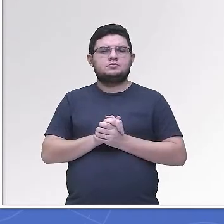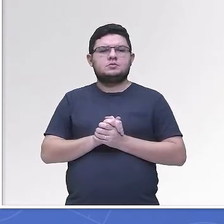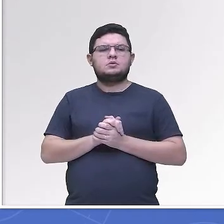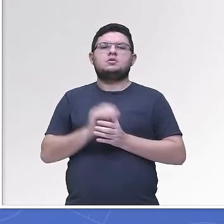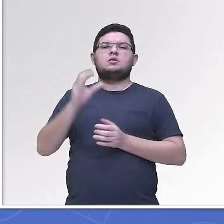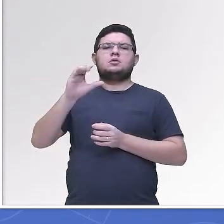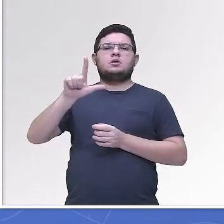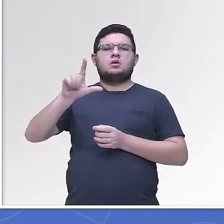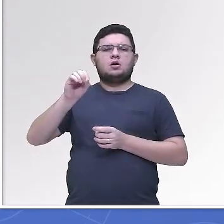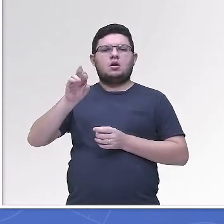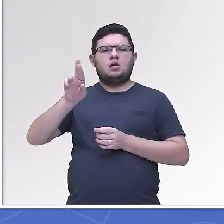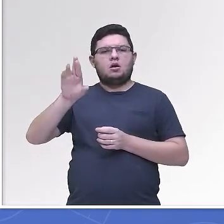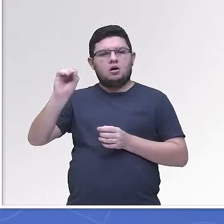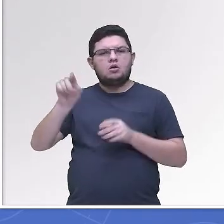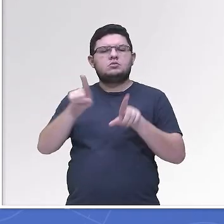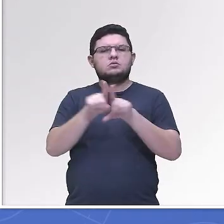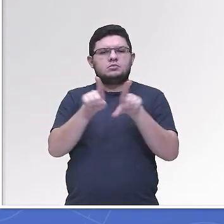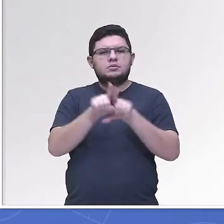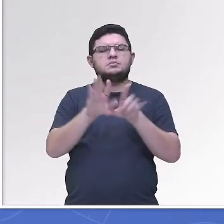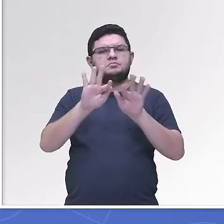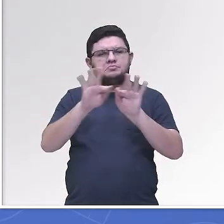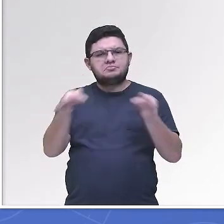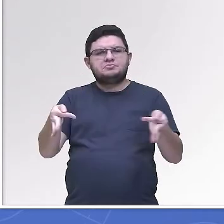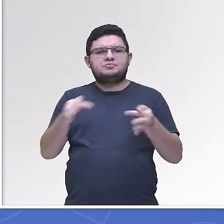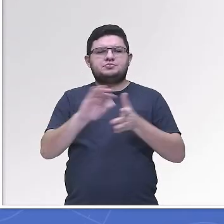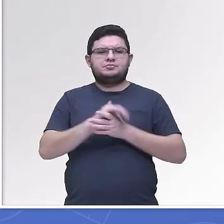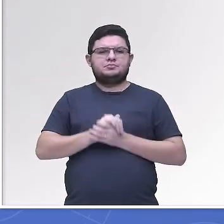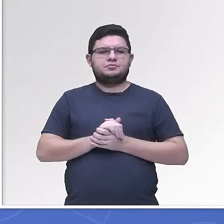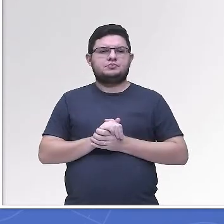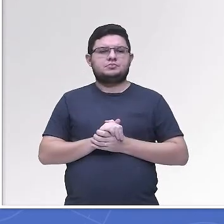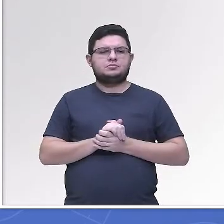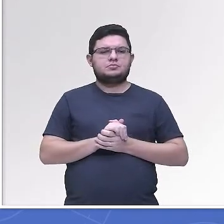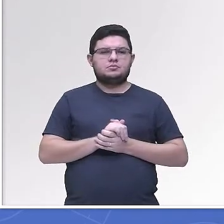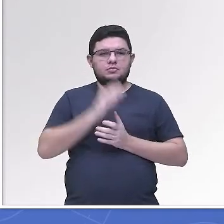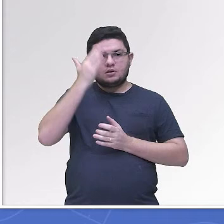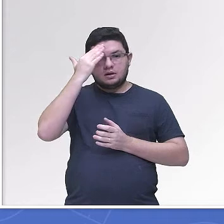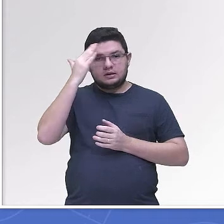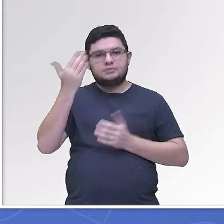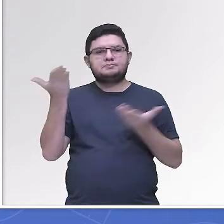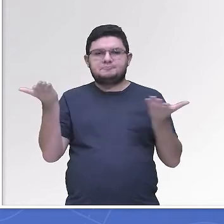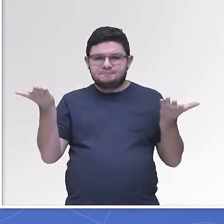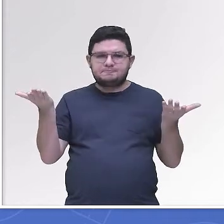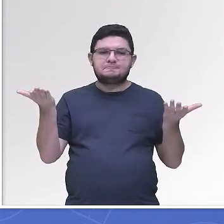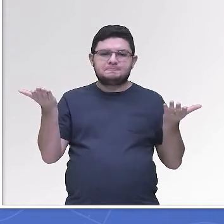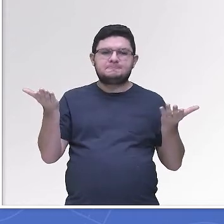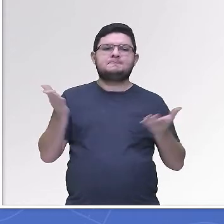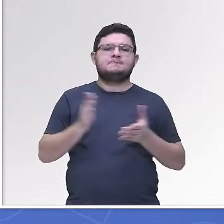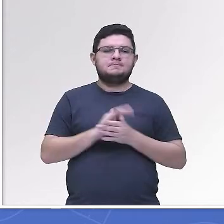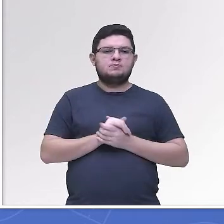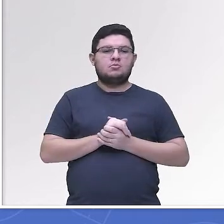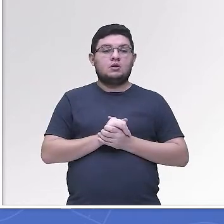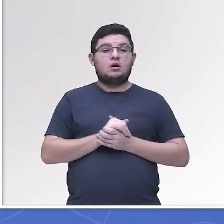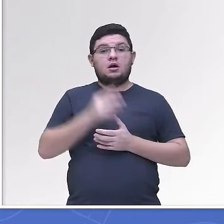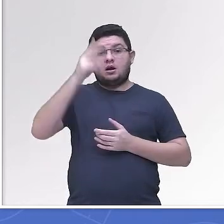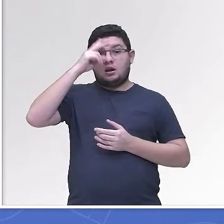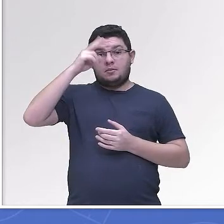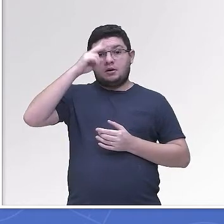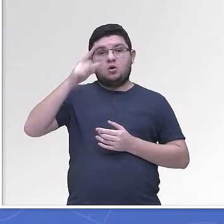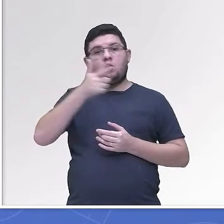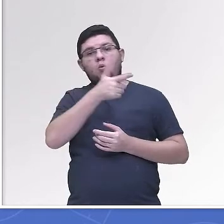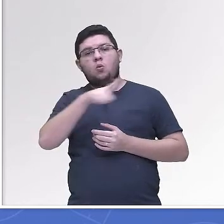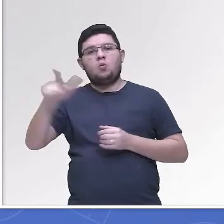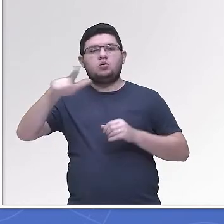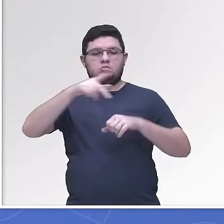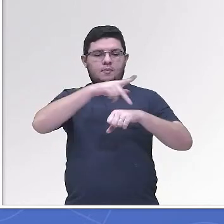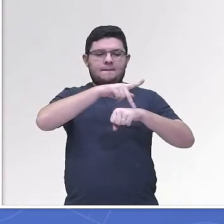cloro, Cl2, substância simples. Compreenderam? Só para relembrar, as substâncias compostas. O que